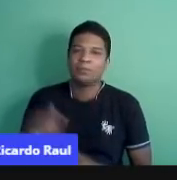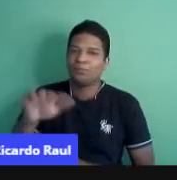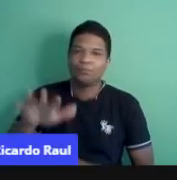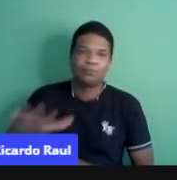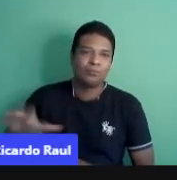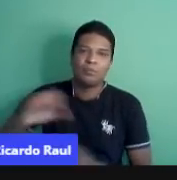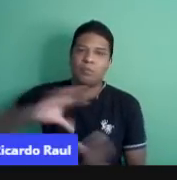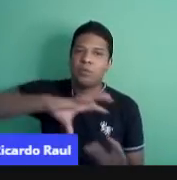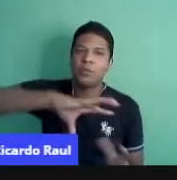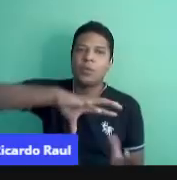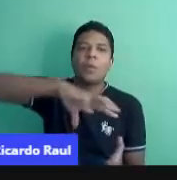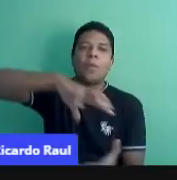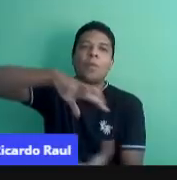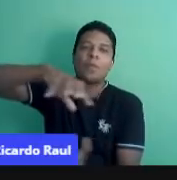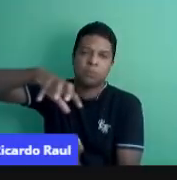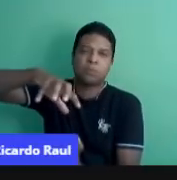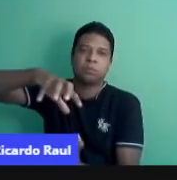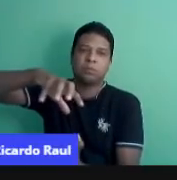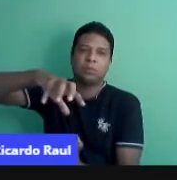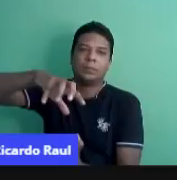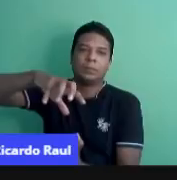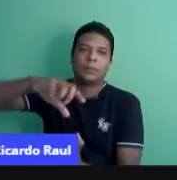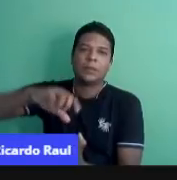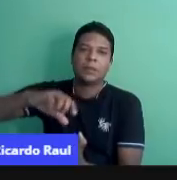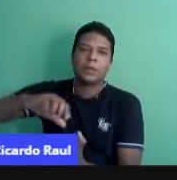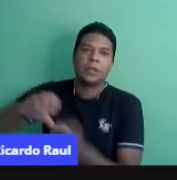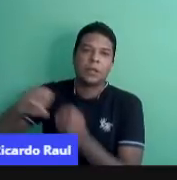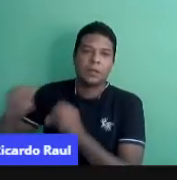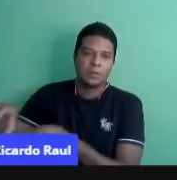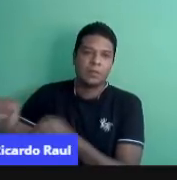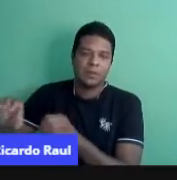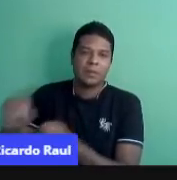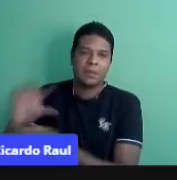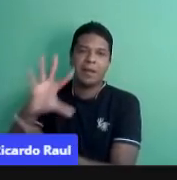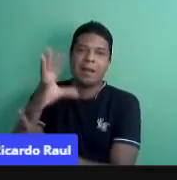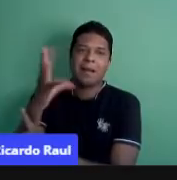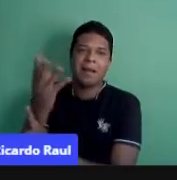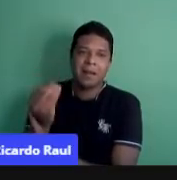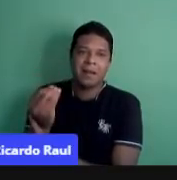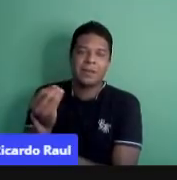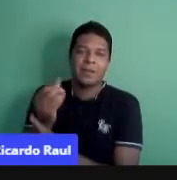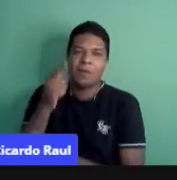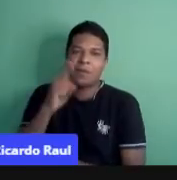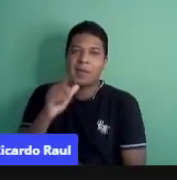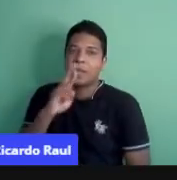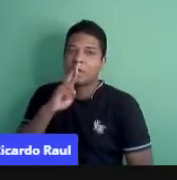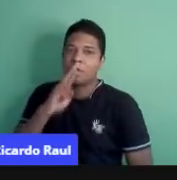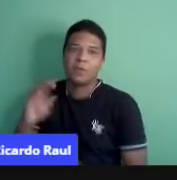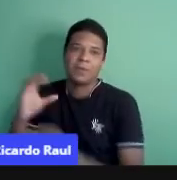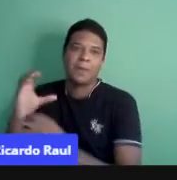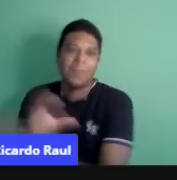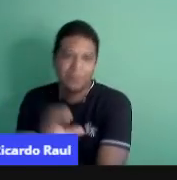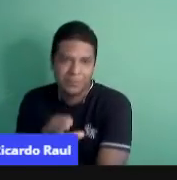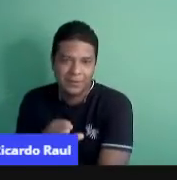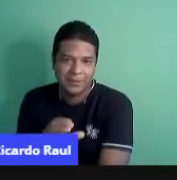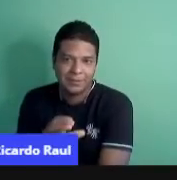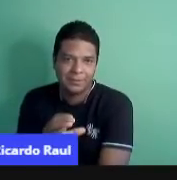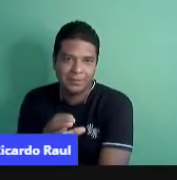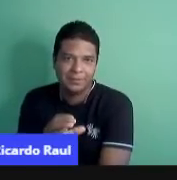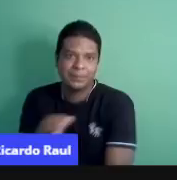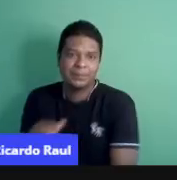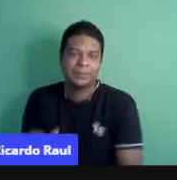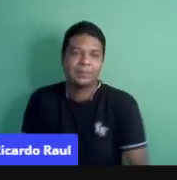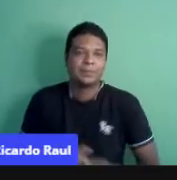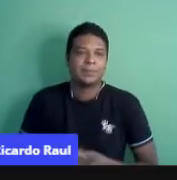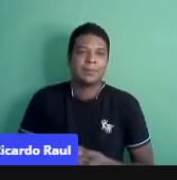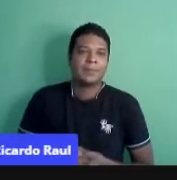mundo, em nenhum lugar da educação, a arte vai conseguir ter uma resposta pronta. A não ser que eu faça